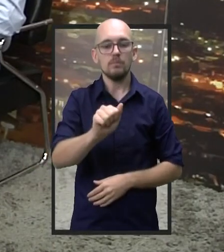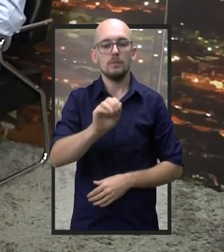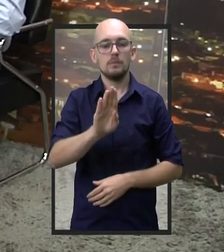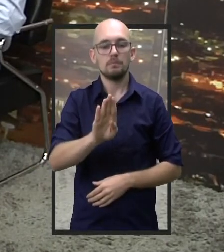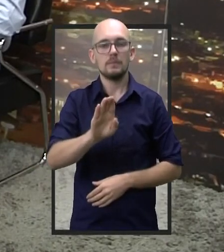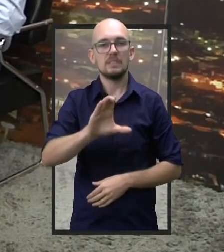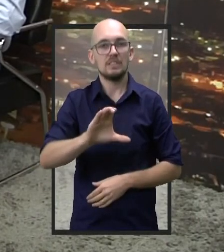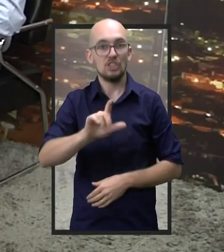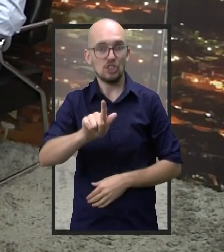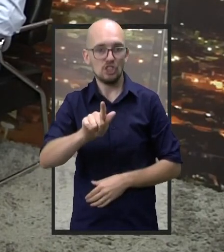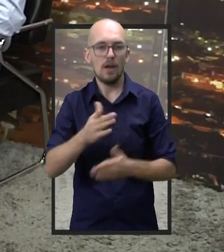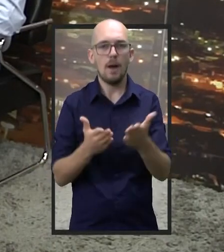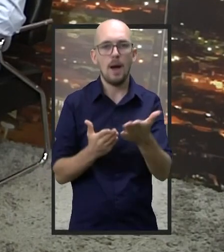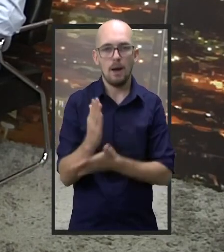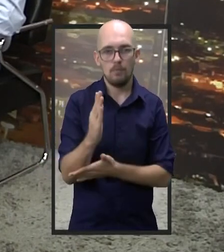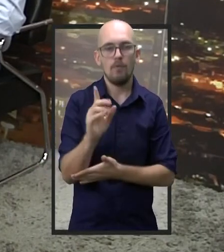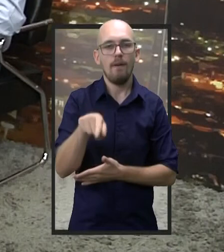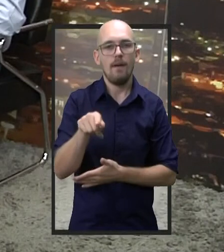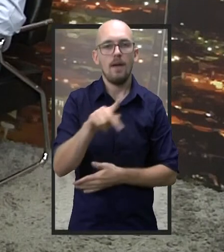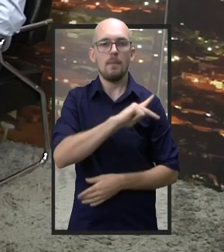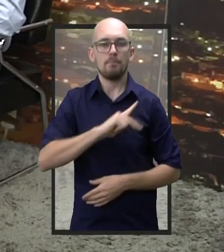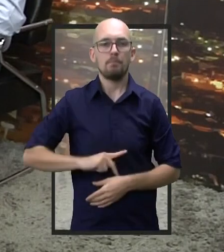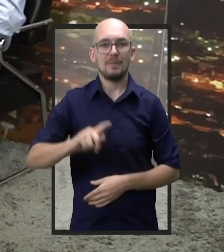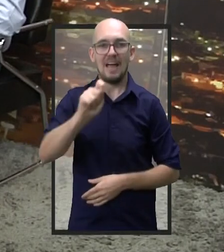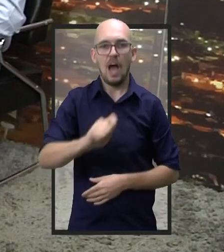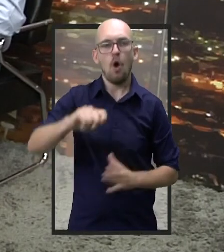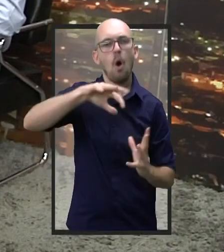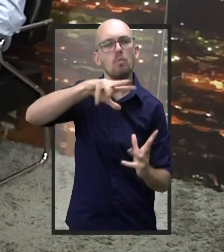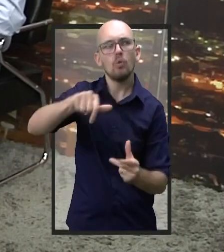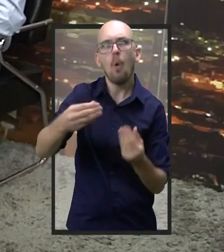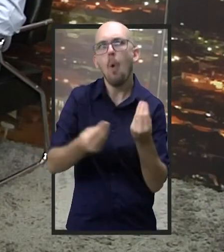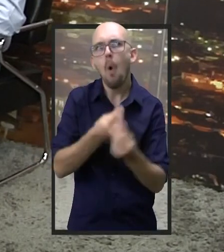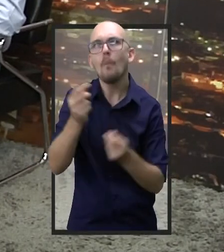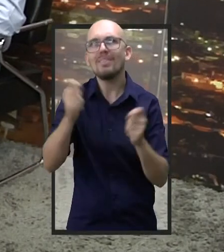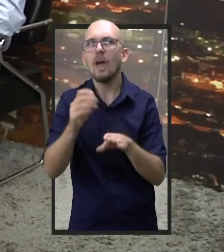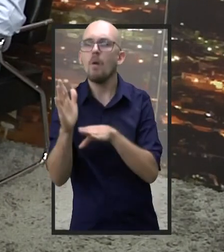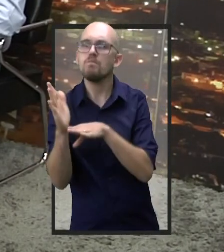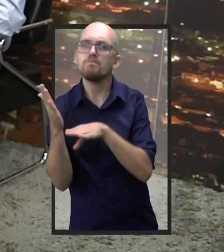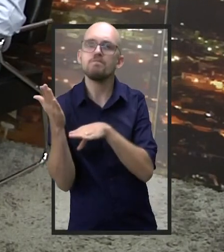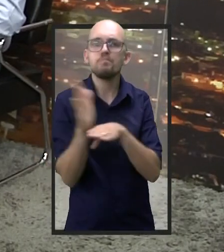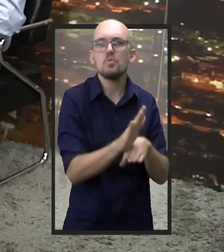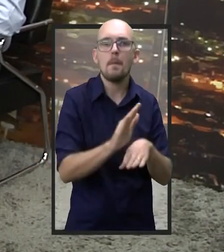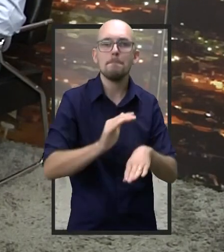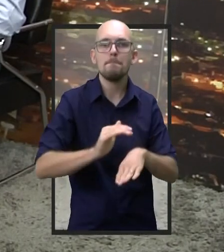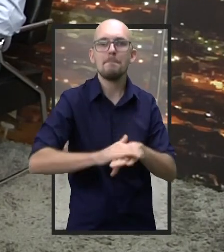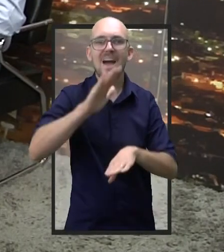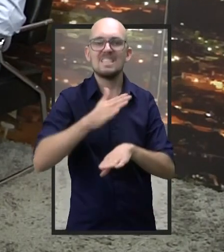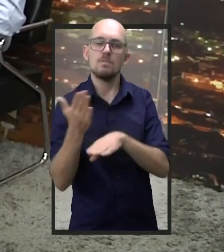pode aumentar e potencializar ainda mais esse nosso